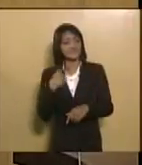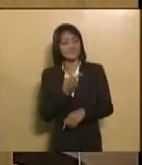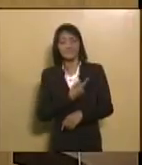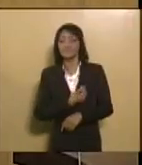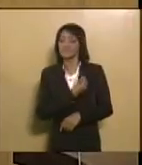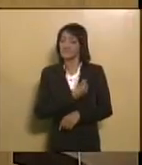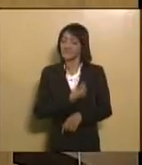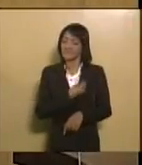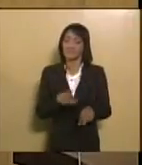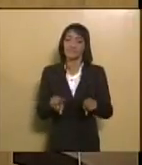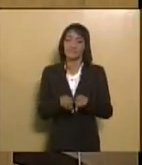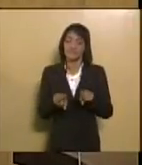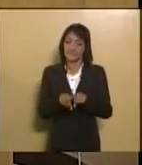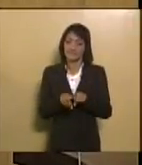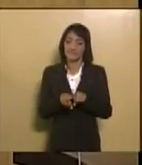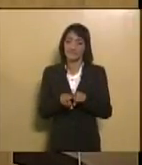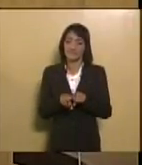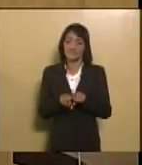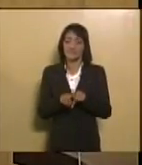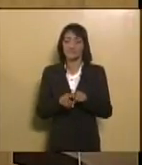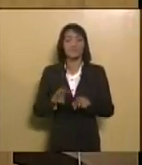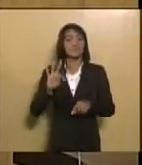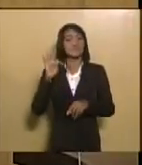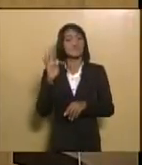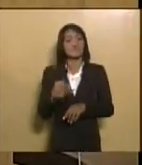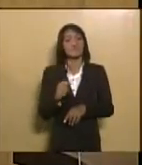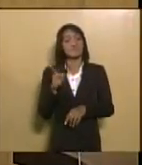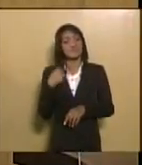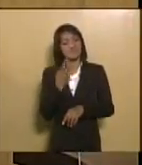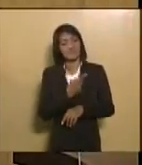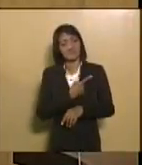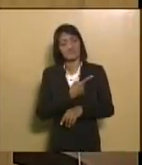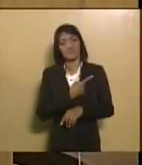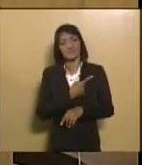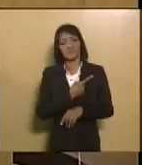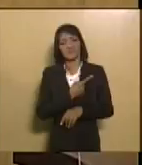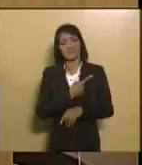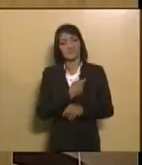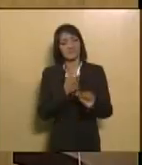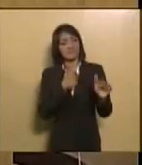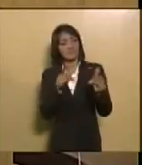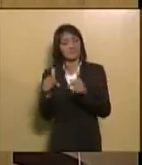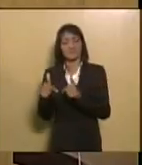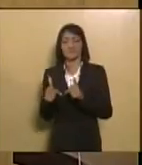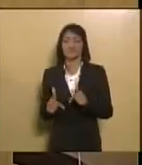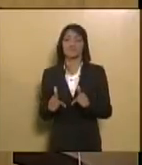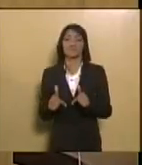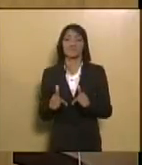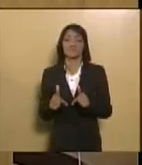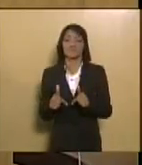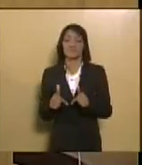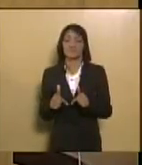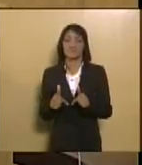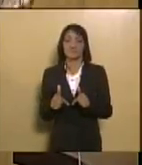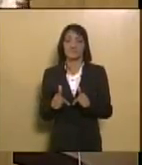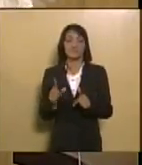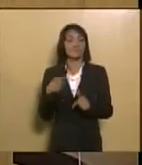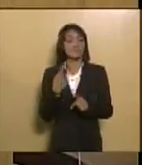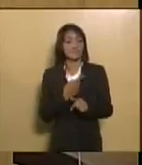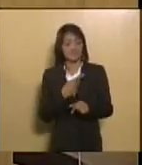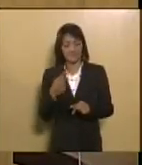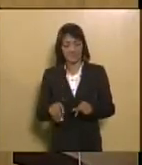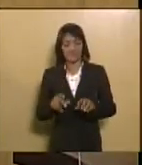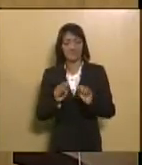vida, protegendo a todos nós no desenvolvimento do trabalho, no nosso parlamento, com